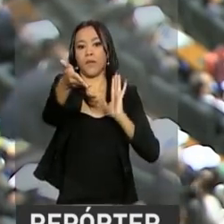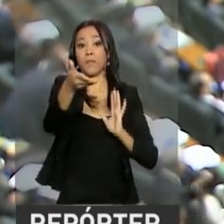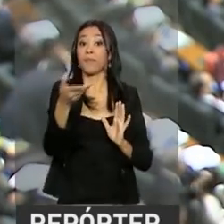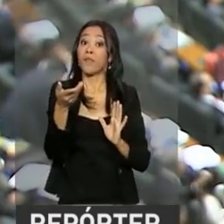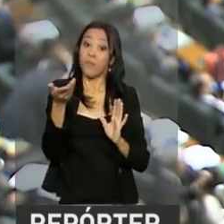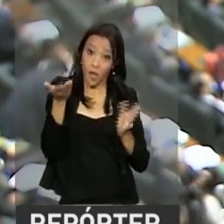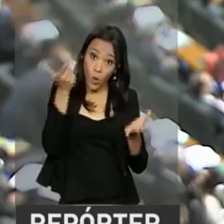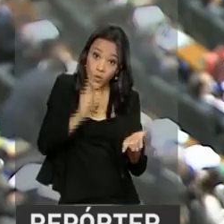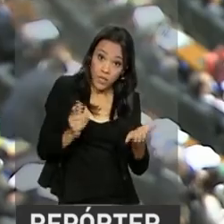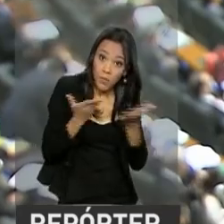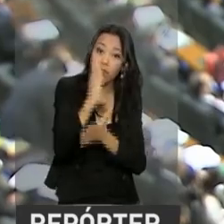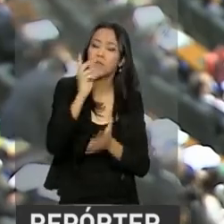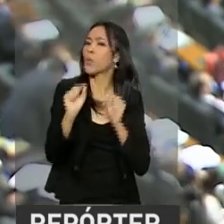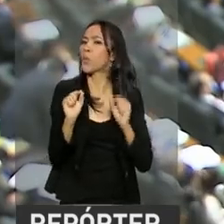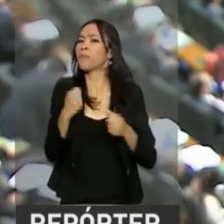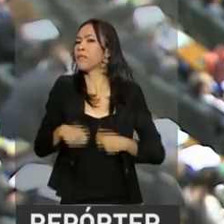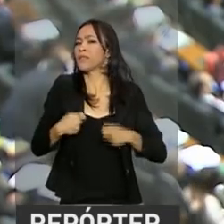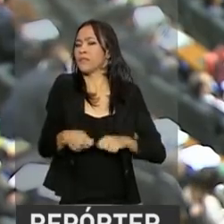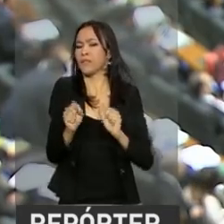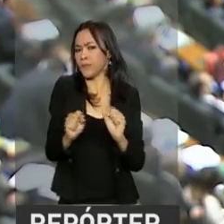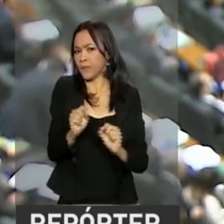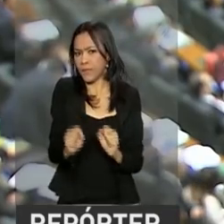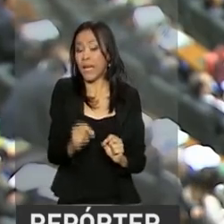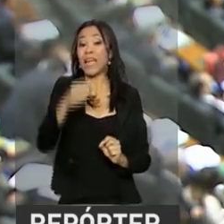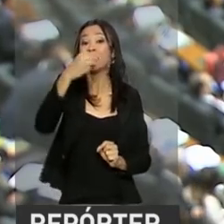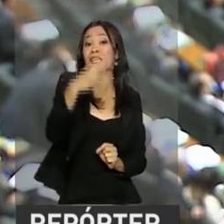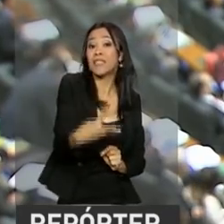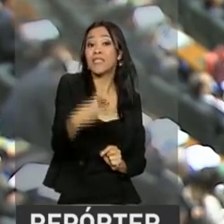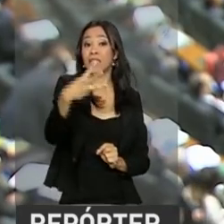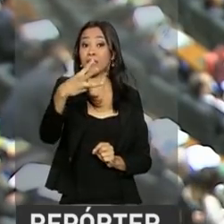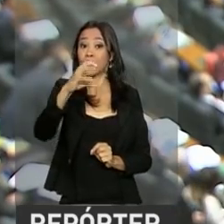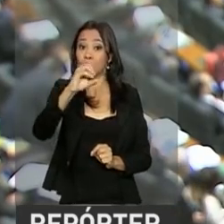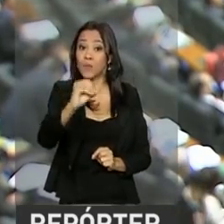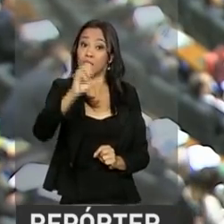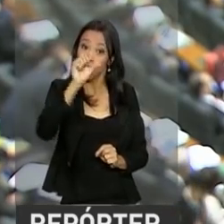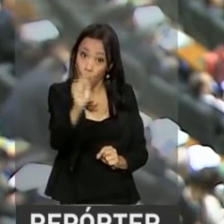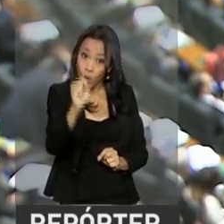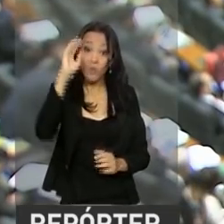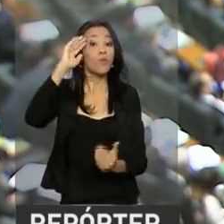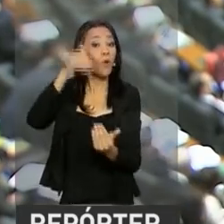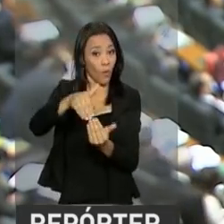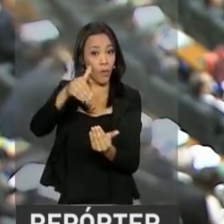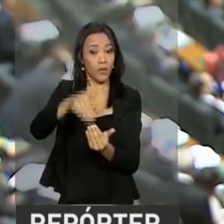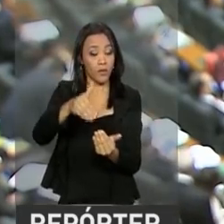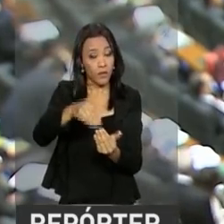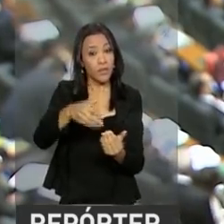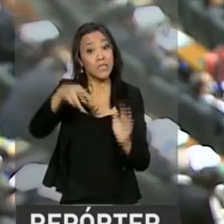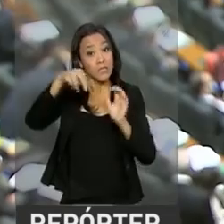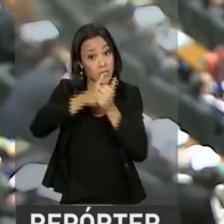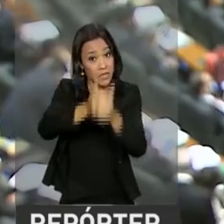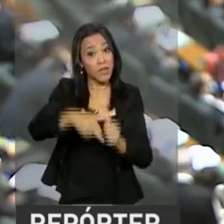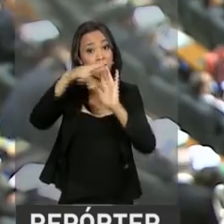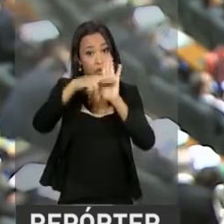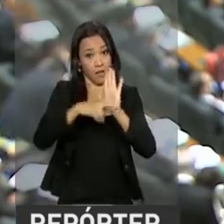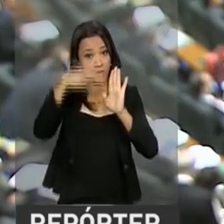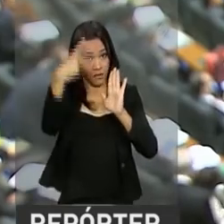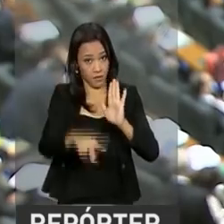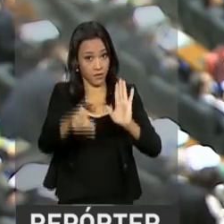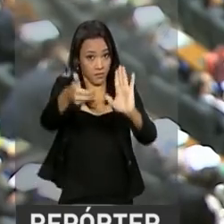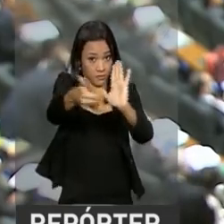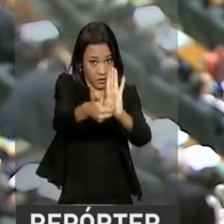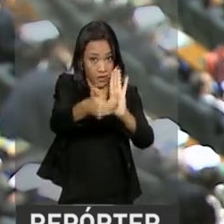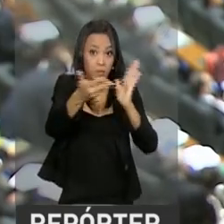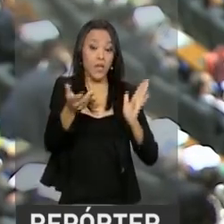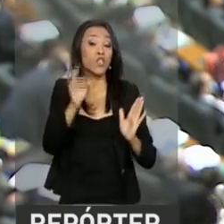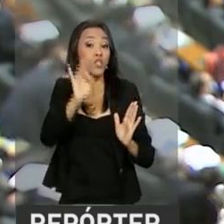ser aprovada, são necessários pelo menos 308 votos favoráveis. Pelo regimento da Casa, essa segunda